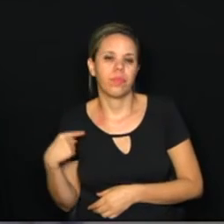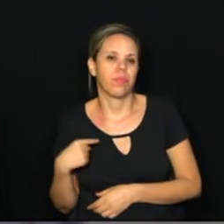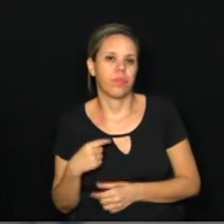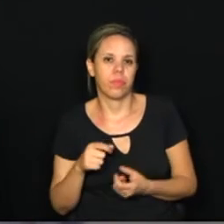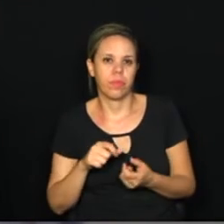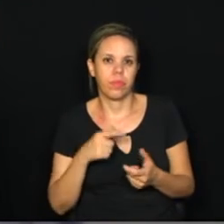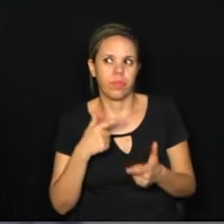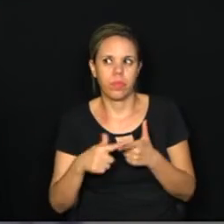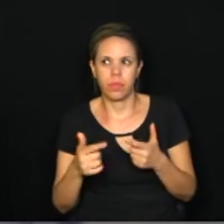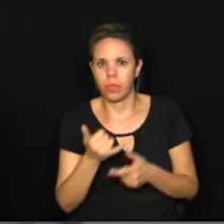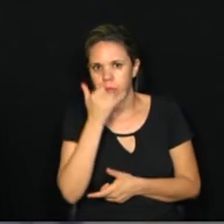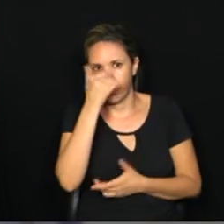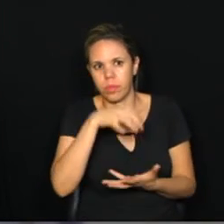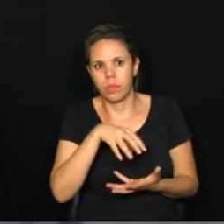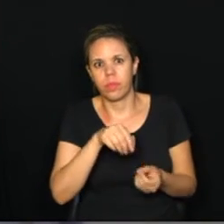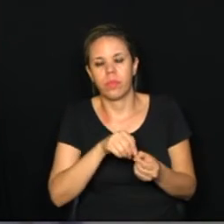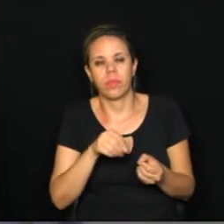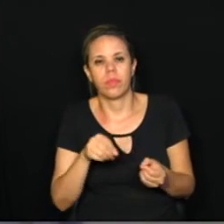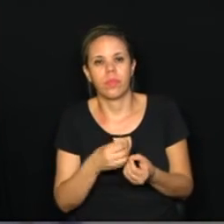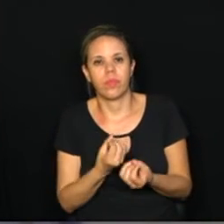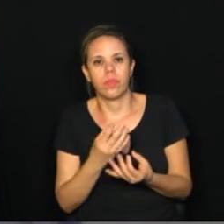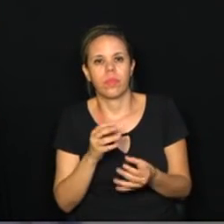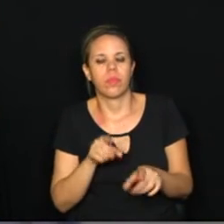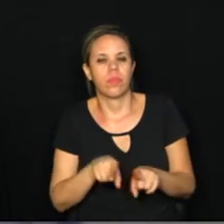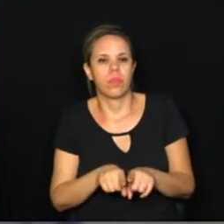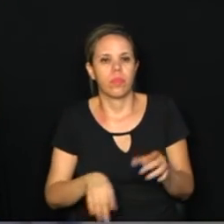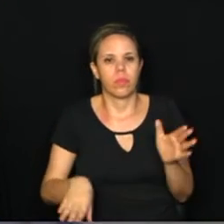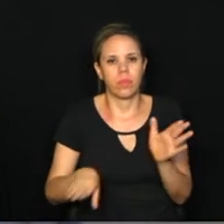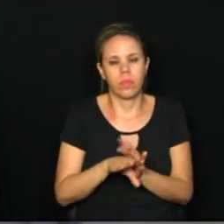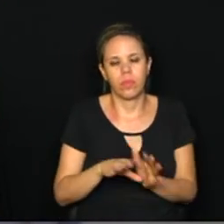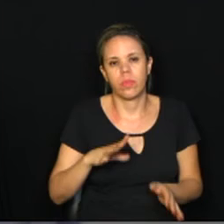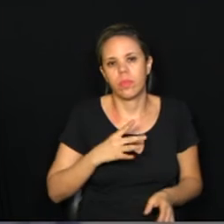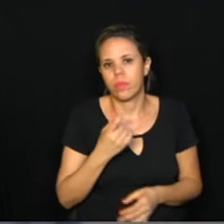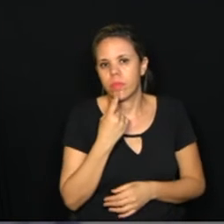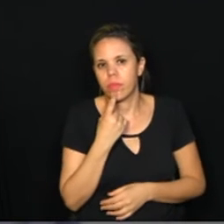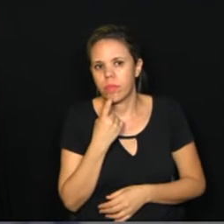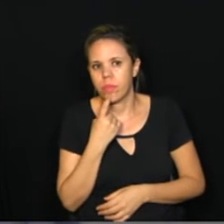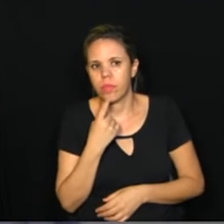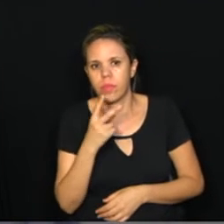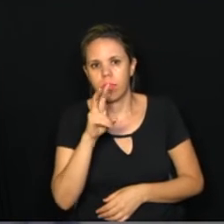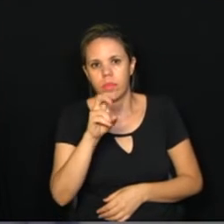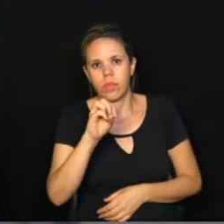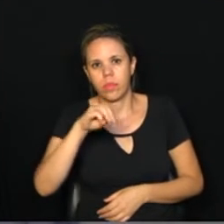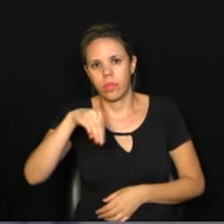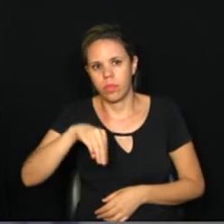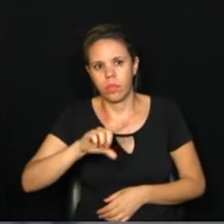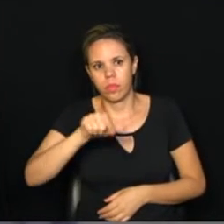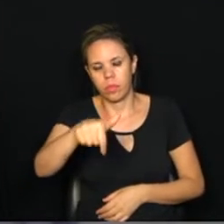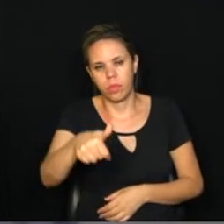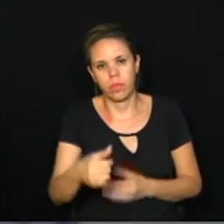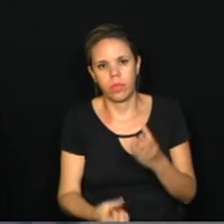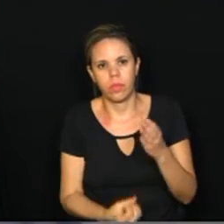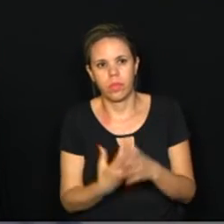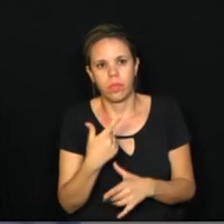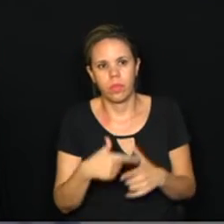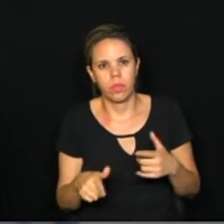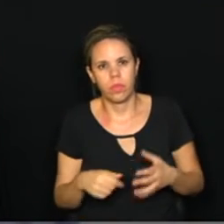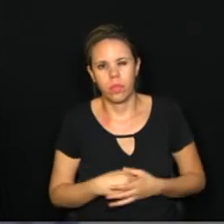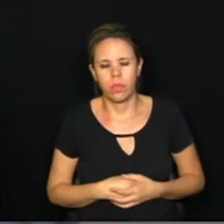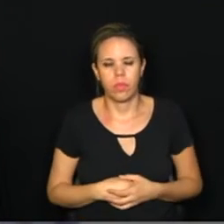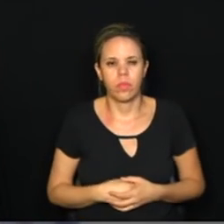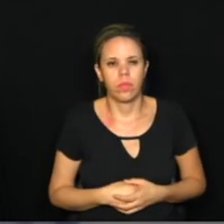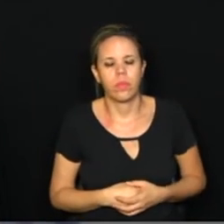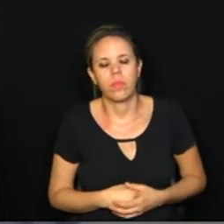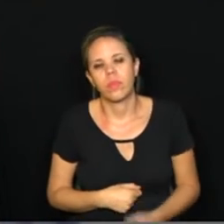microexplosão? A informação chegou para a cidade de Campinas 50 minutos depois do ocorrido.